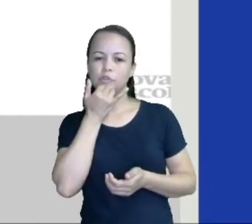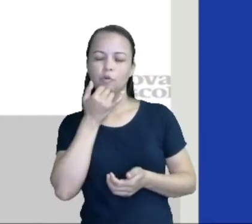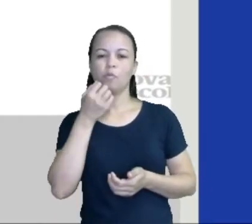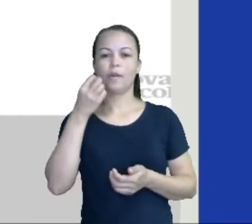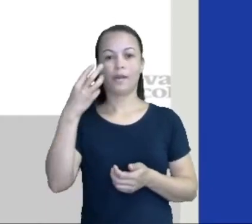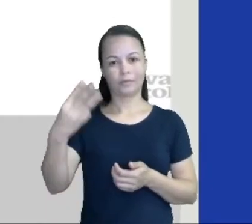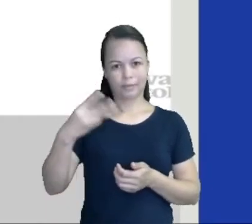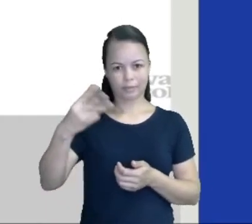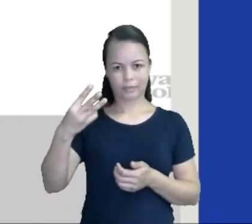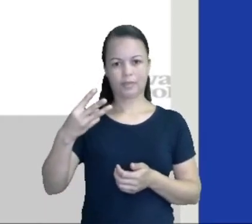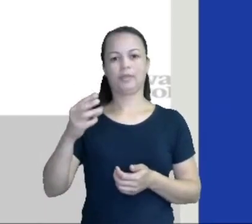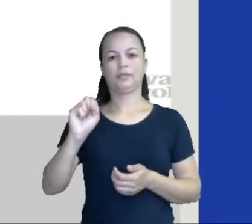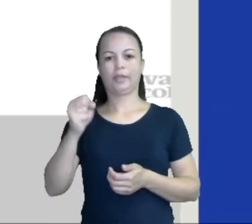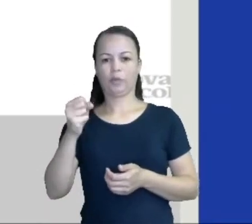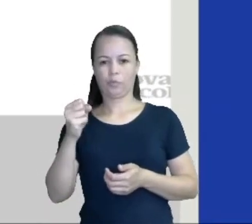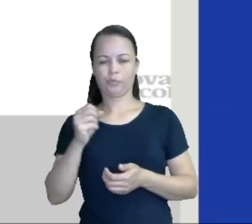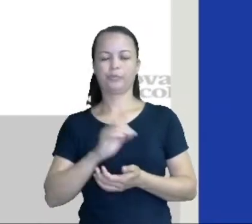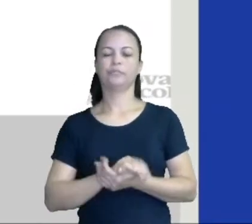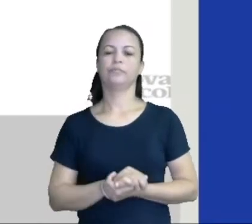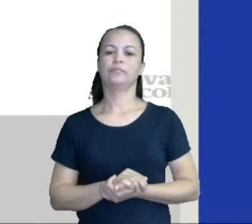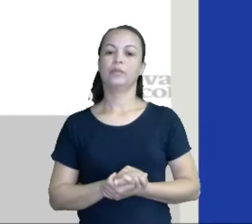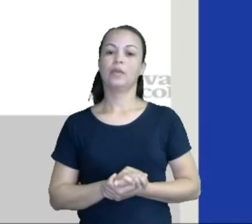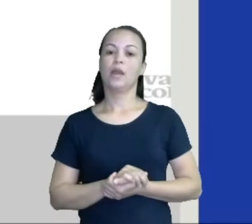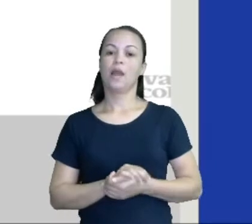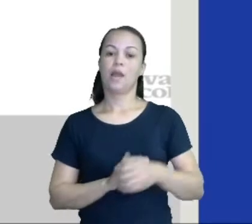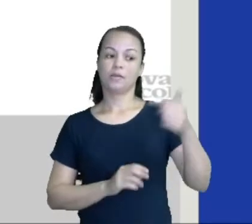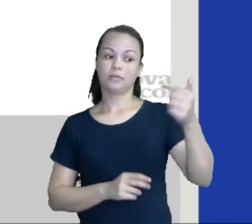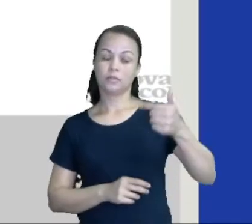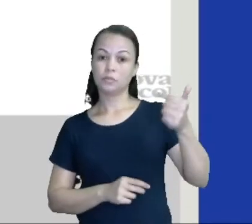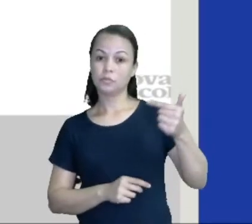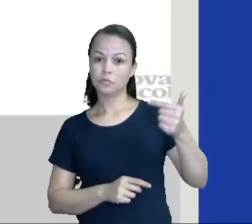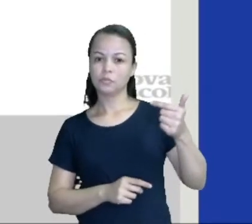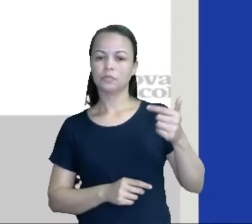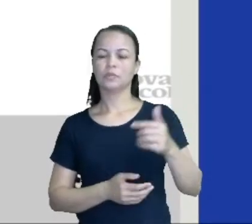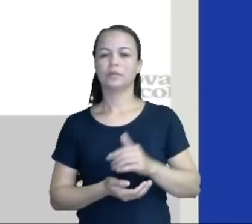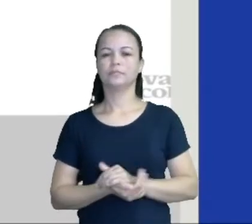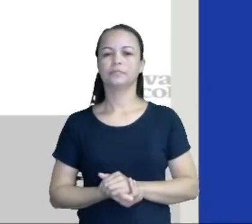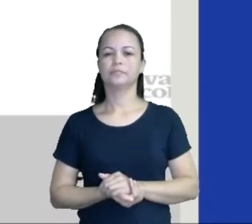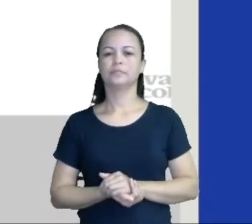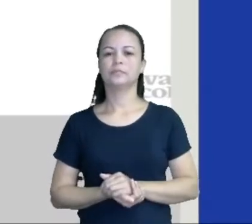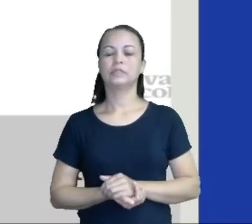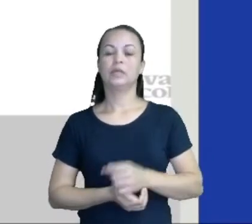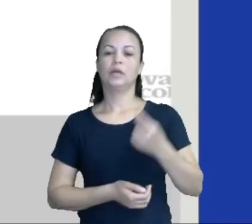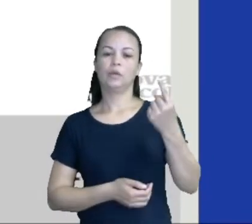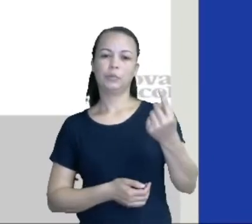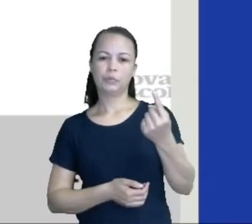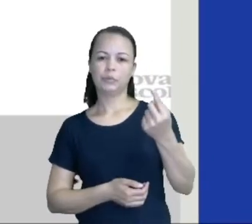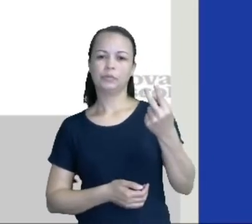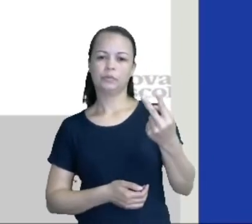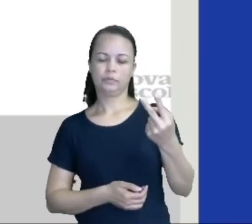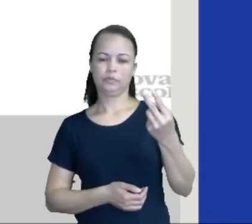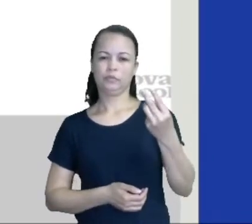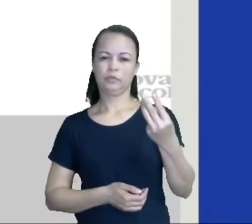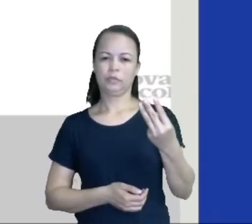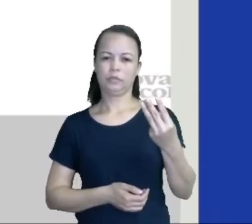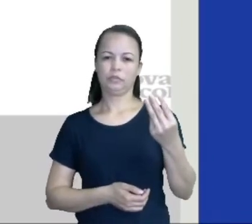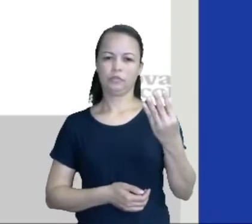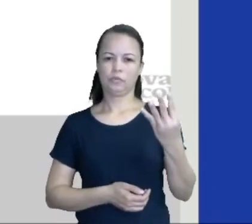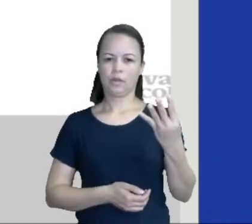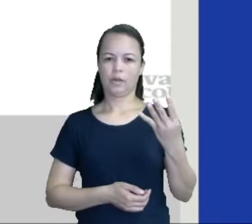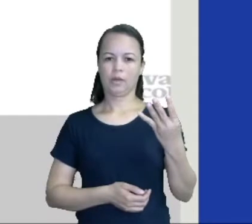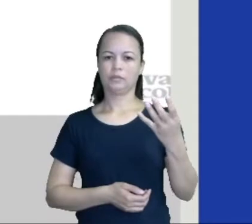eu troquei. A segunda aqui, quanto? 1, 2, 3,